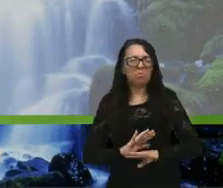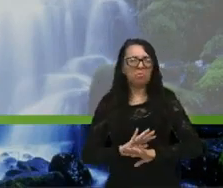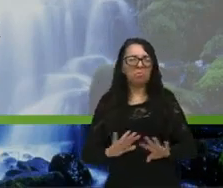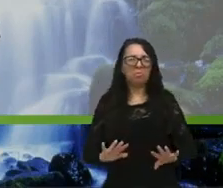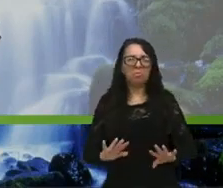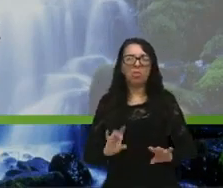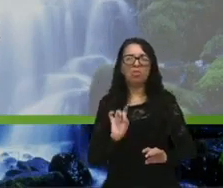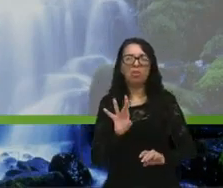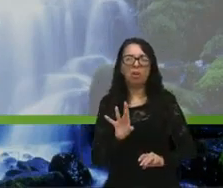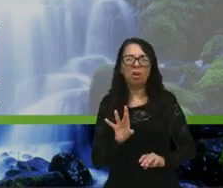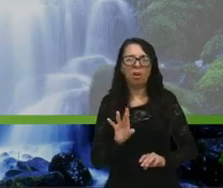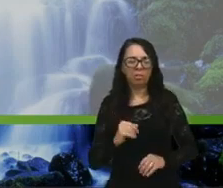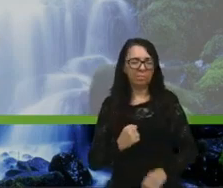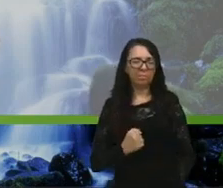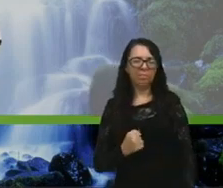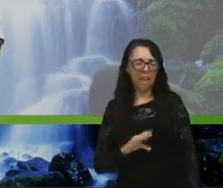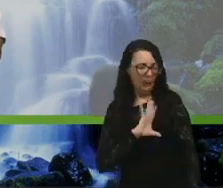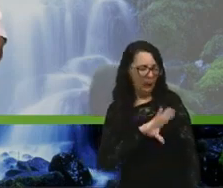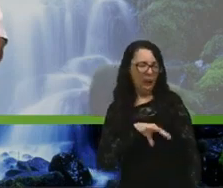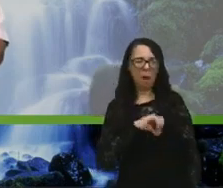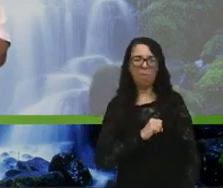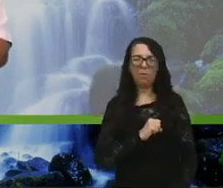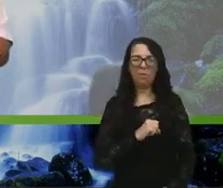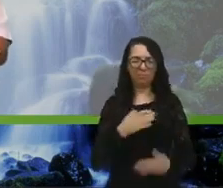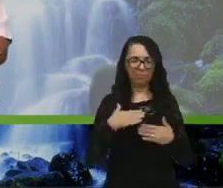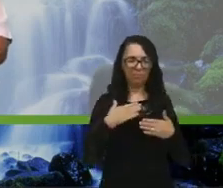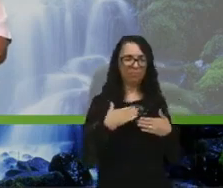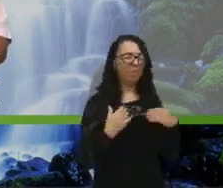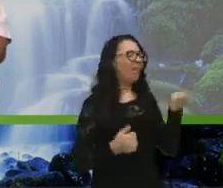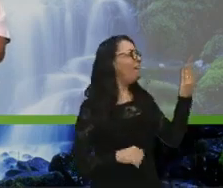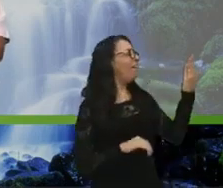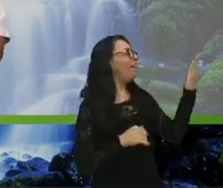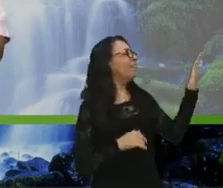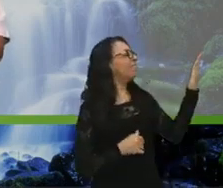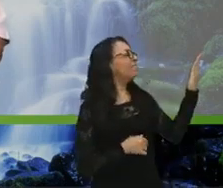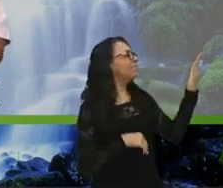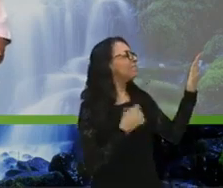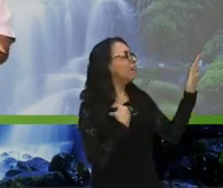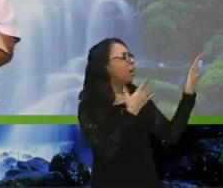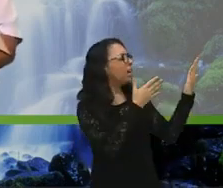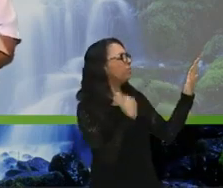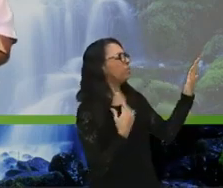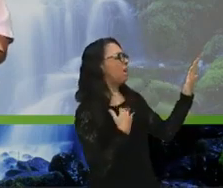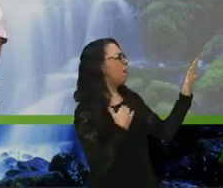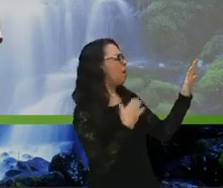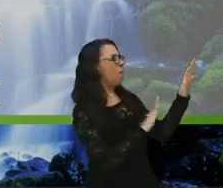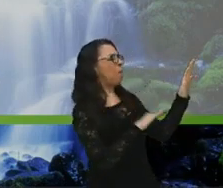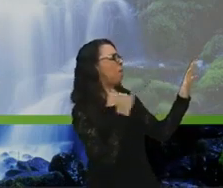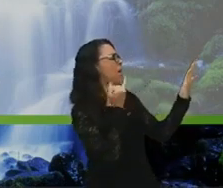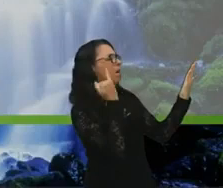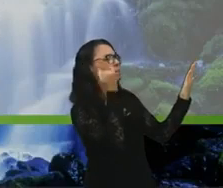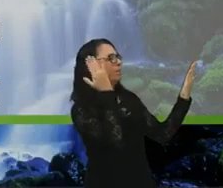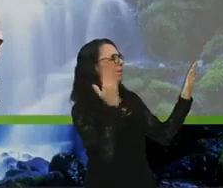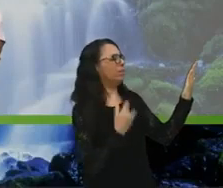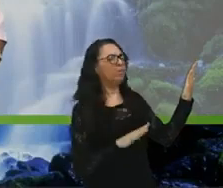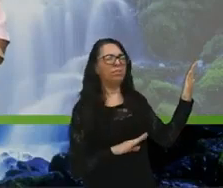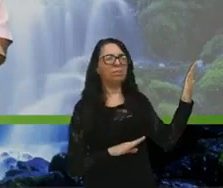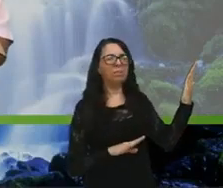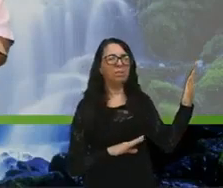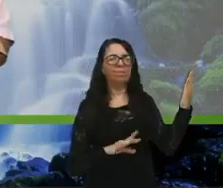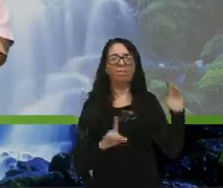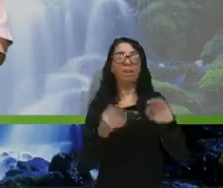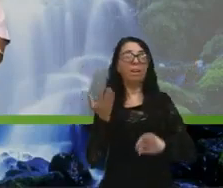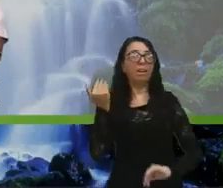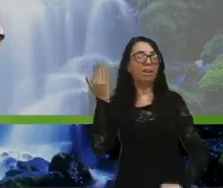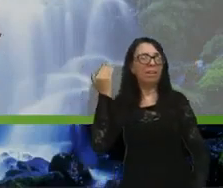com a ação do Espírito Santo em nossas vidas, com uma ação que é libertadora